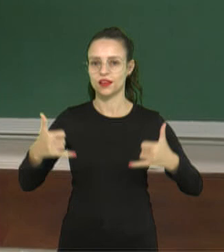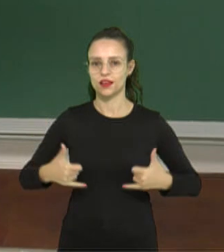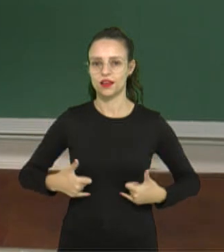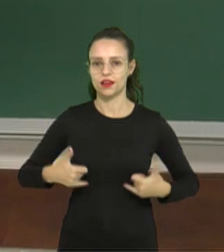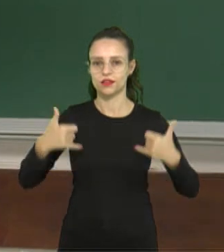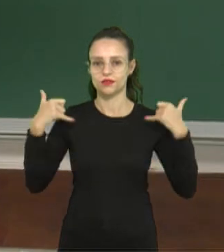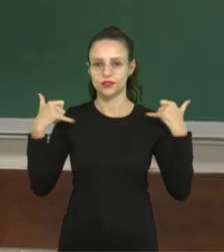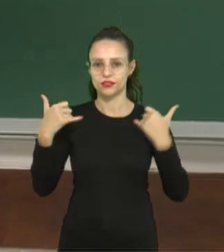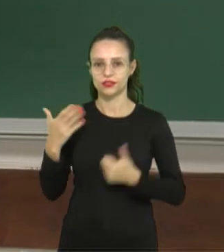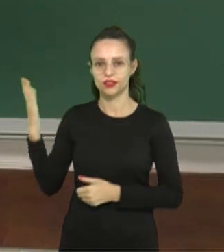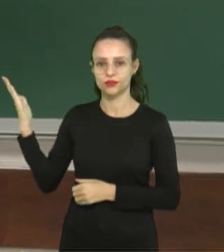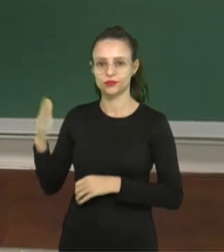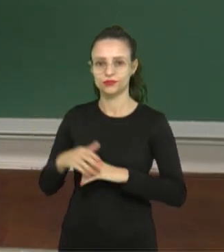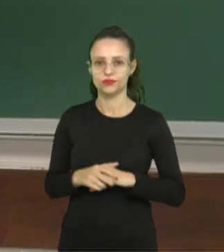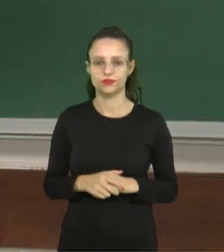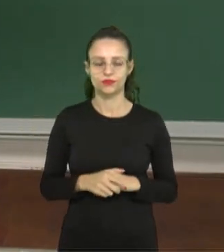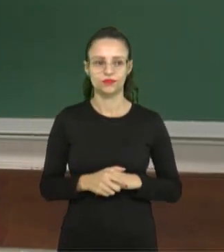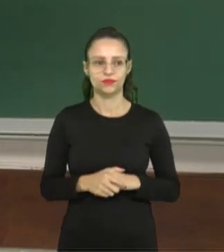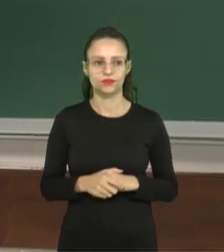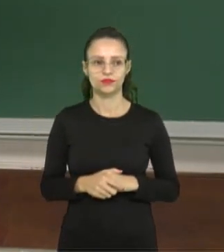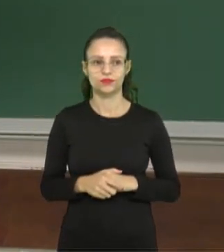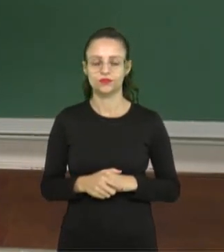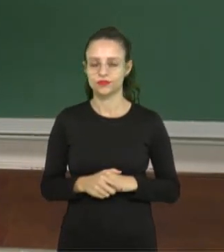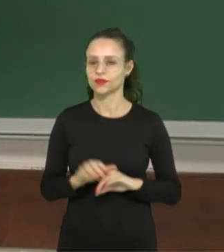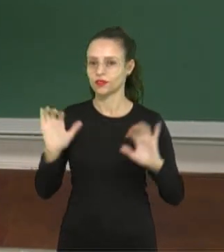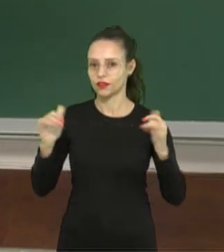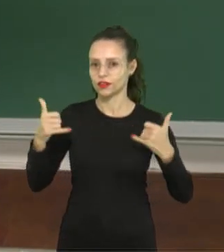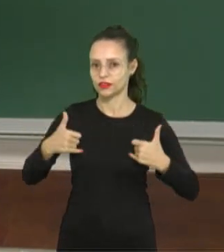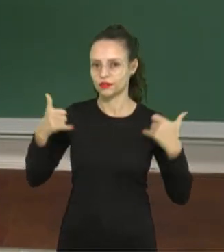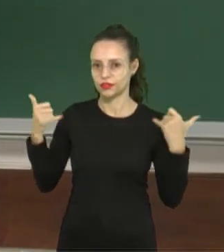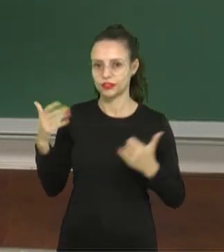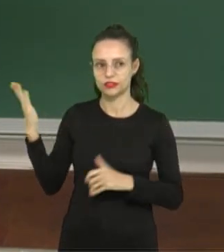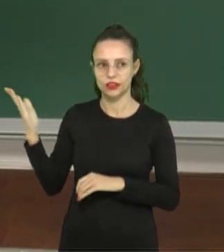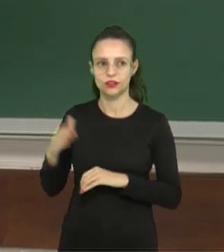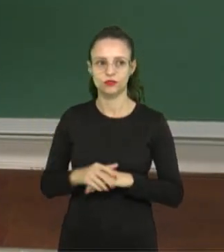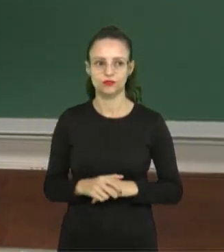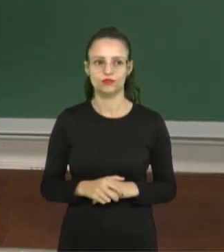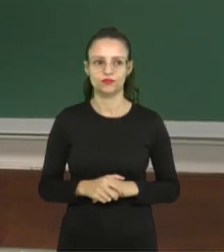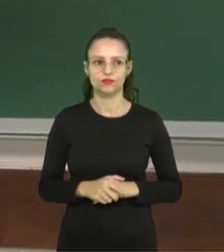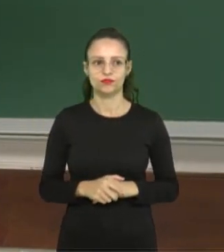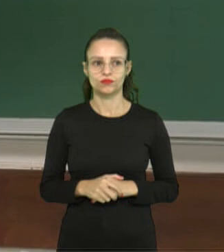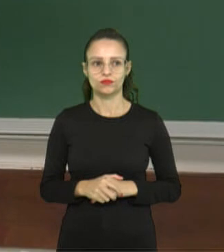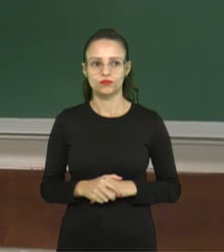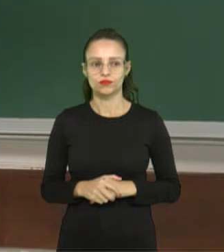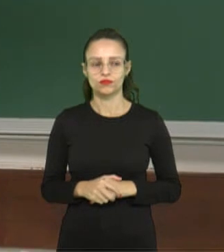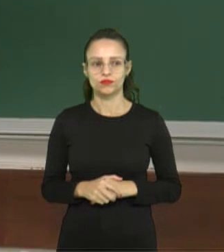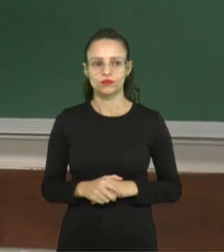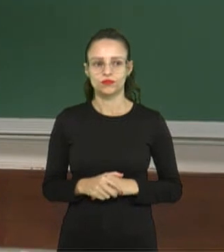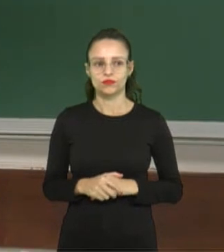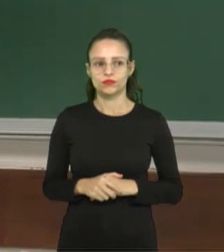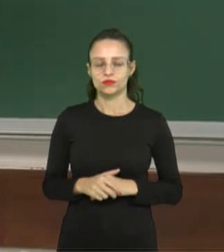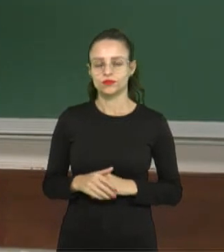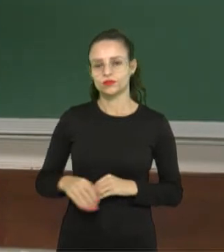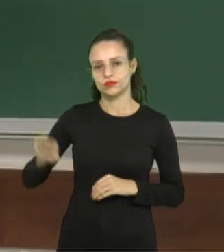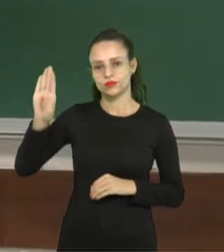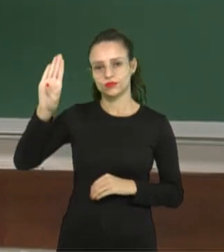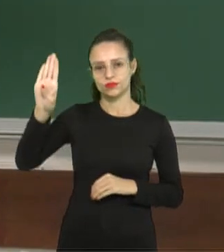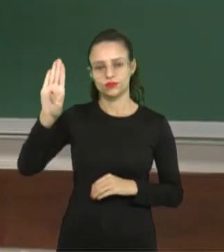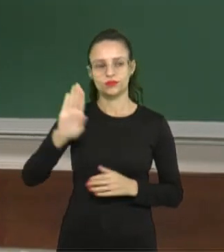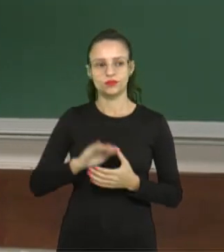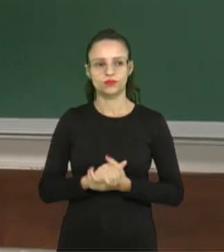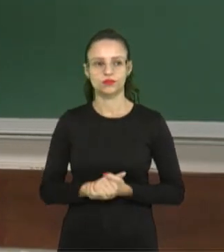espanhol, cumpleaños. Bien? Se diz feliz cumpleaños, feliz aniversário. A palavra